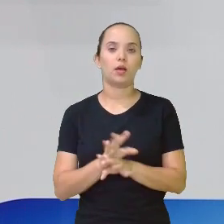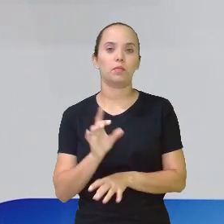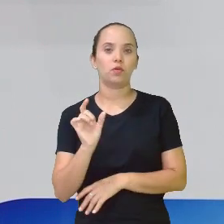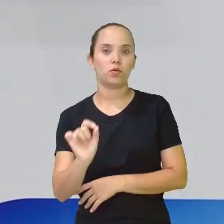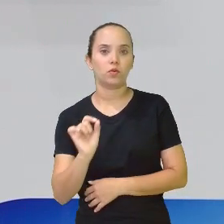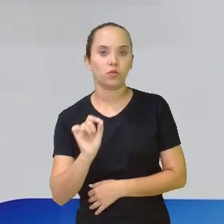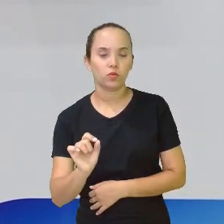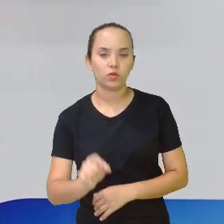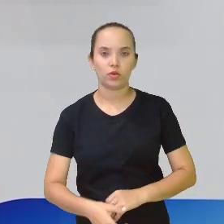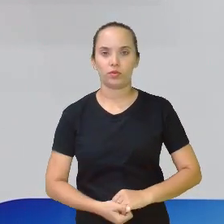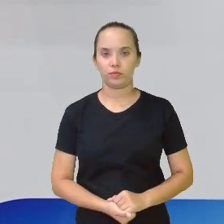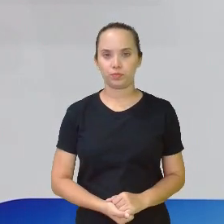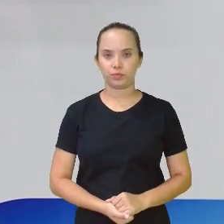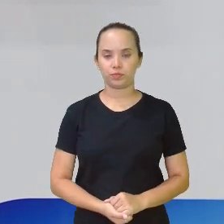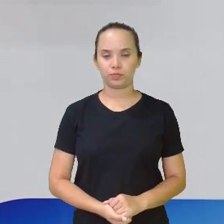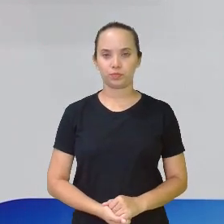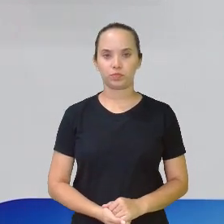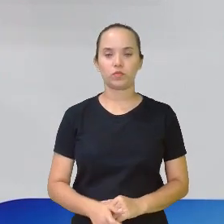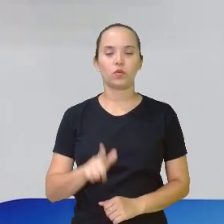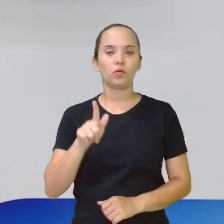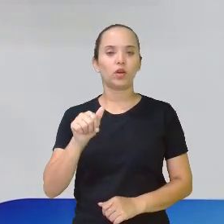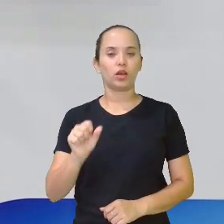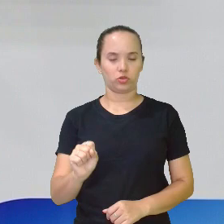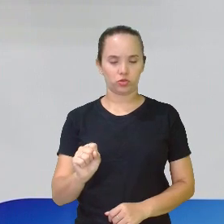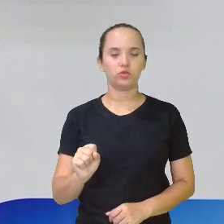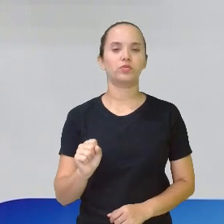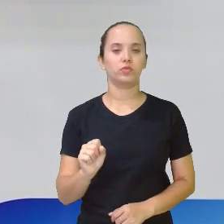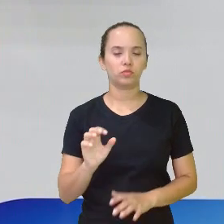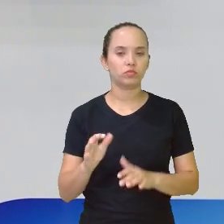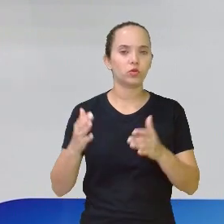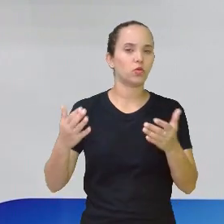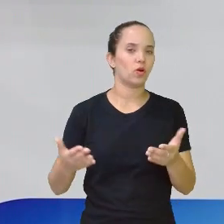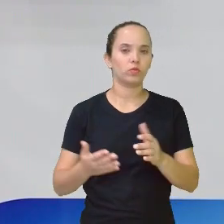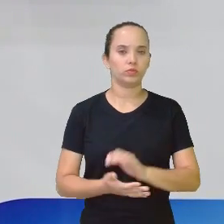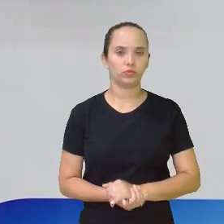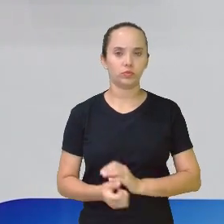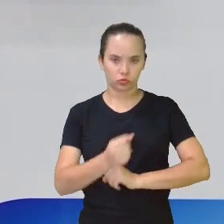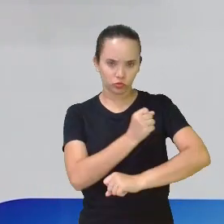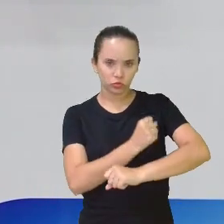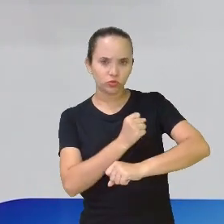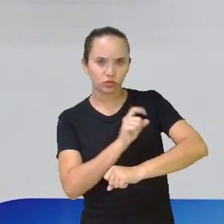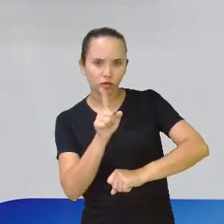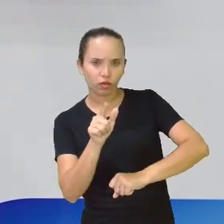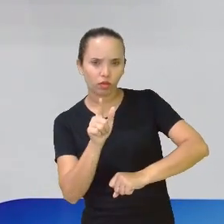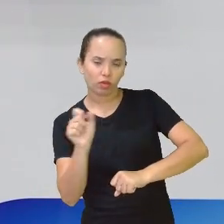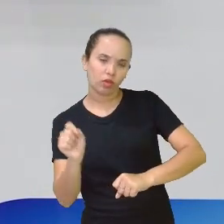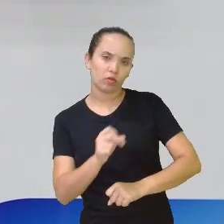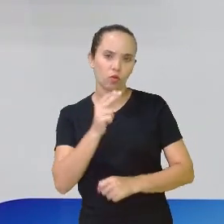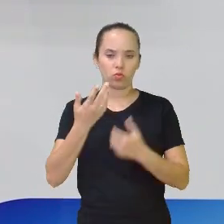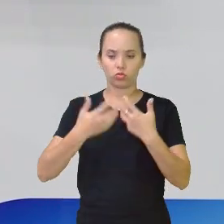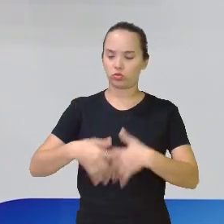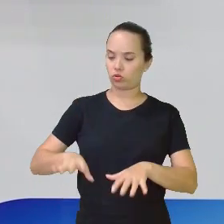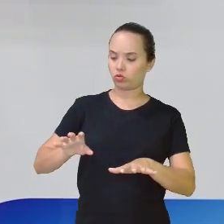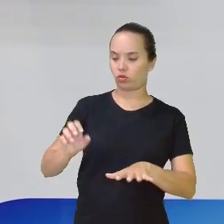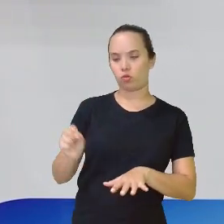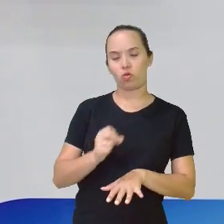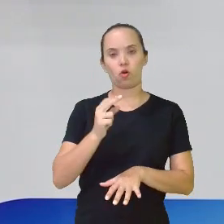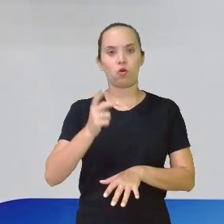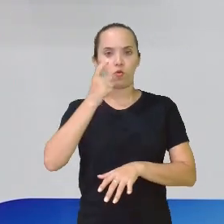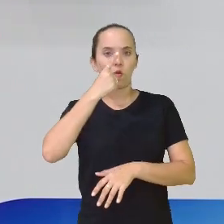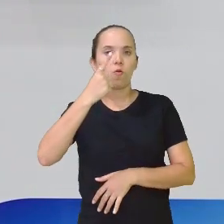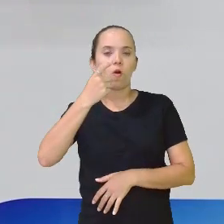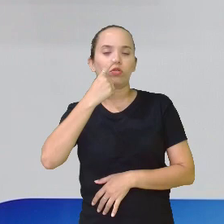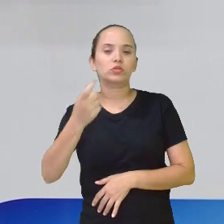está, acabou um gás. Qual foi o gás que acabou? Foi o de cozinha? Foi o natural? Ou foi o